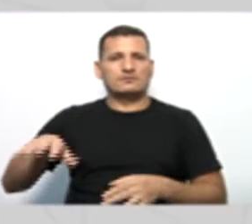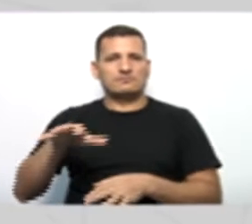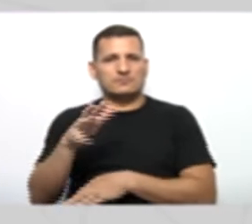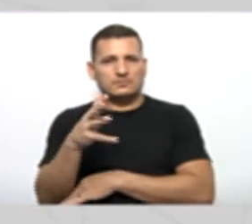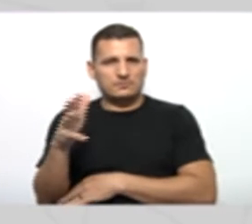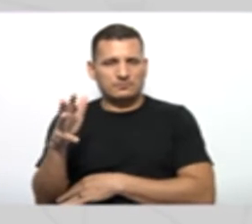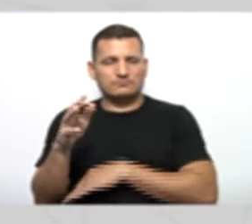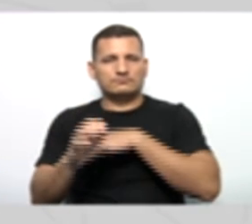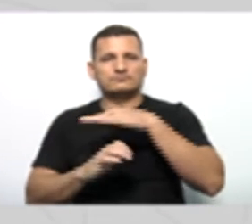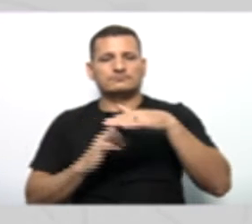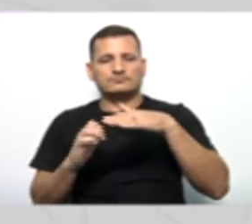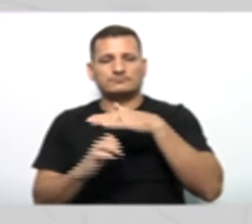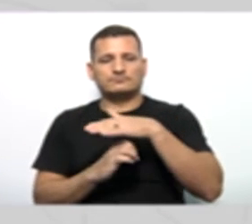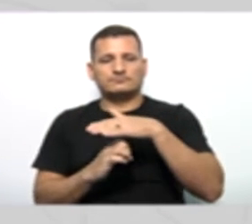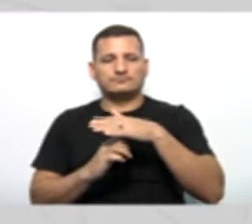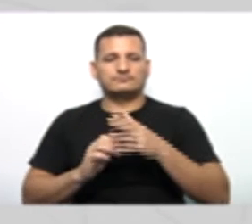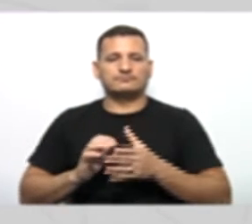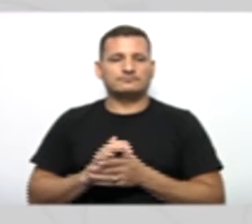empresas. Ou